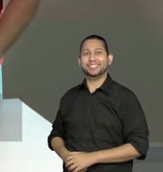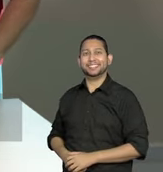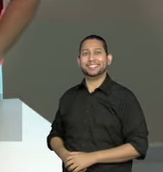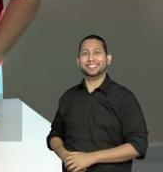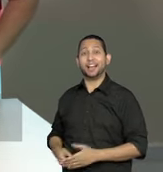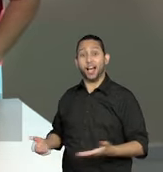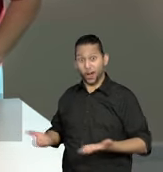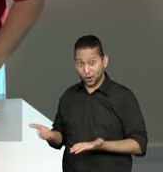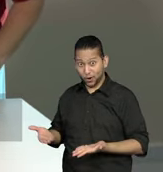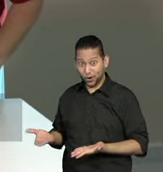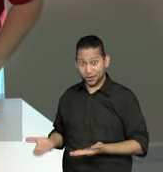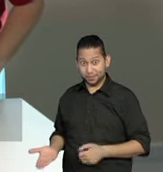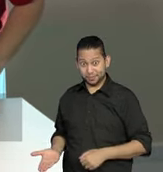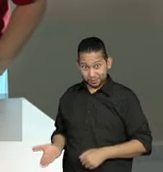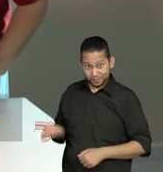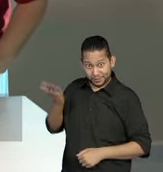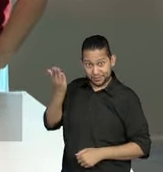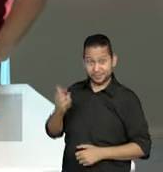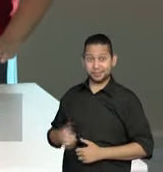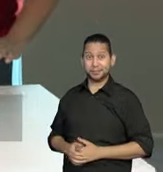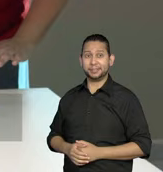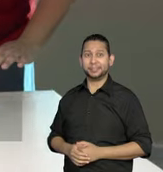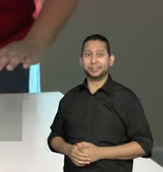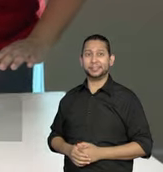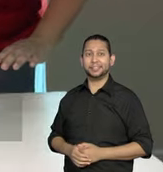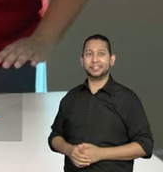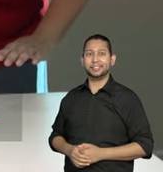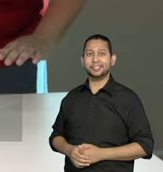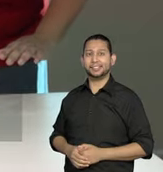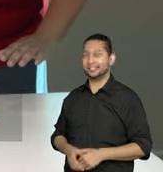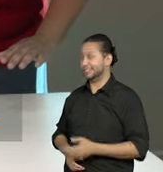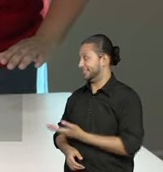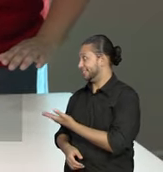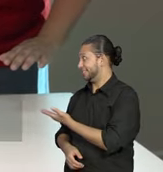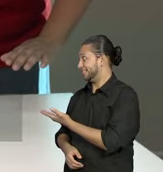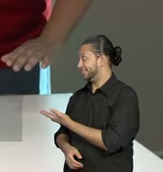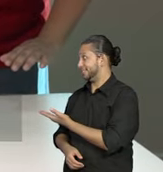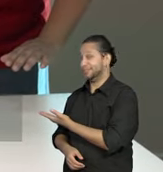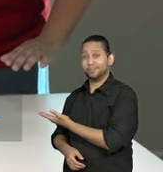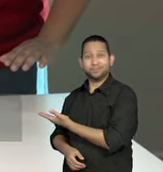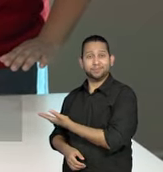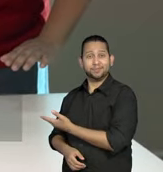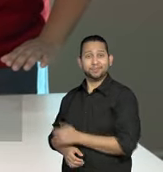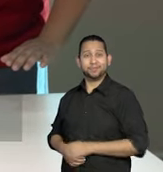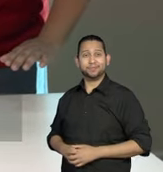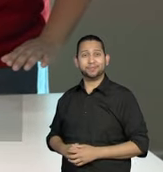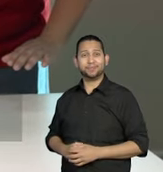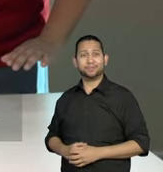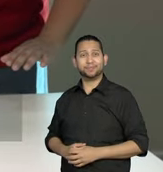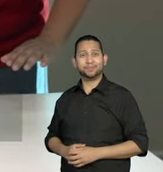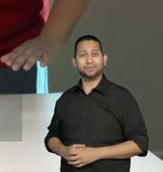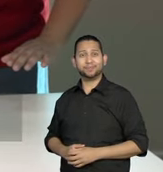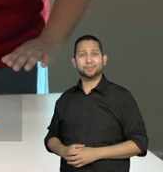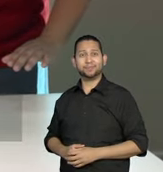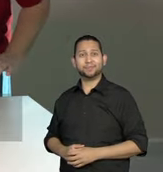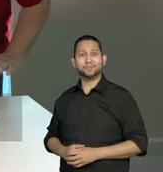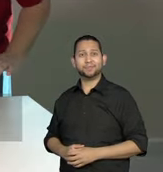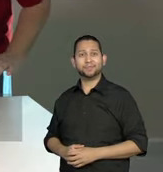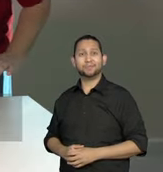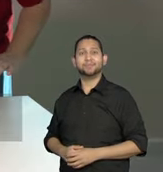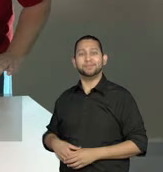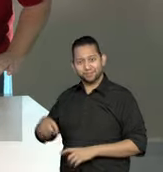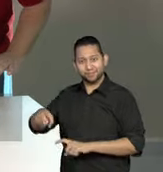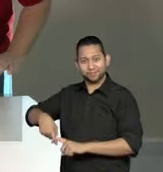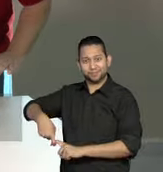E agora vamos para frente. Vamos lá. Foi para frente e vamos subir